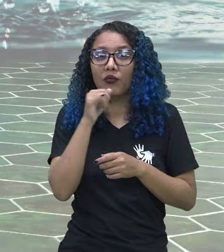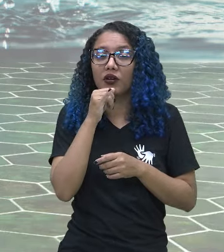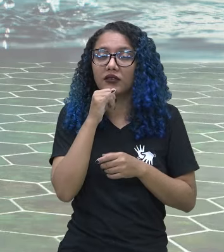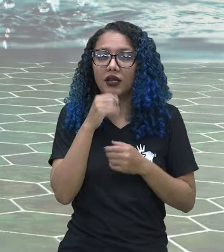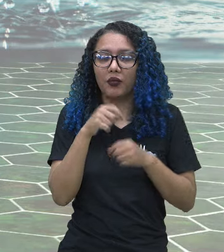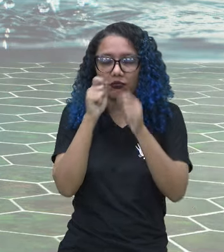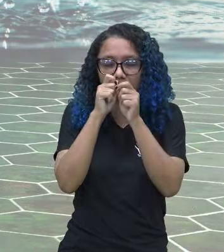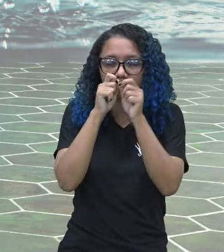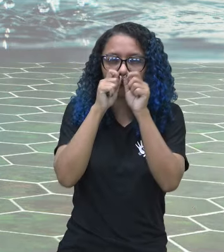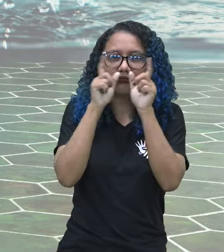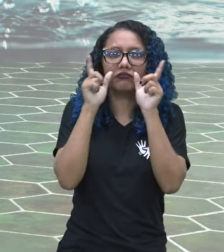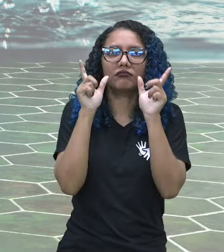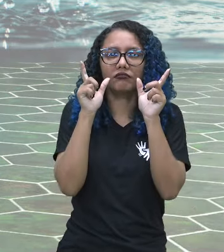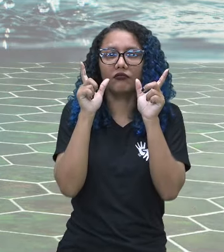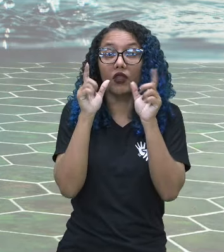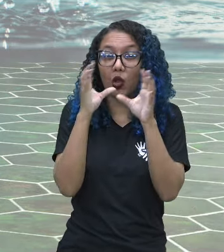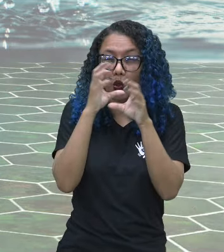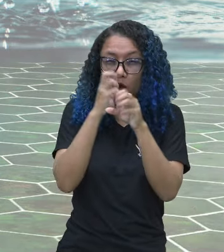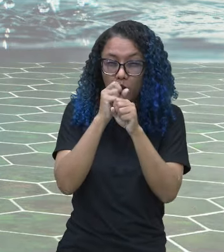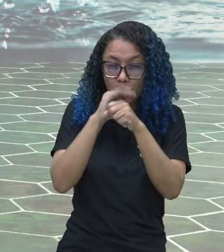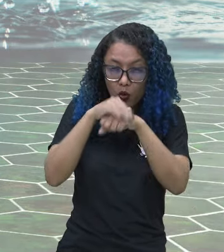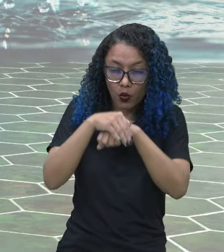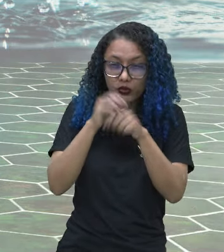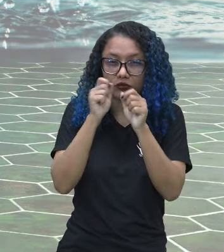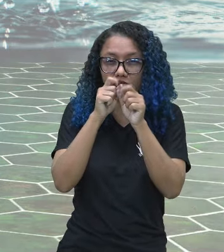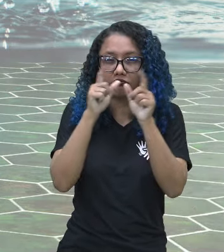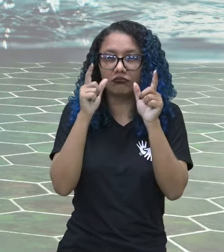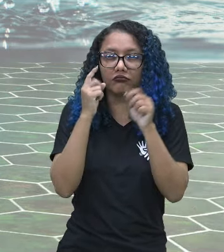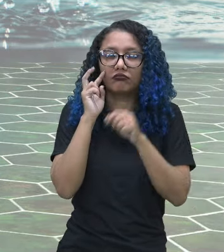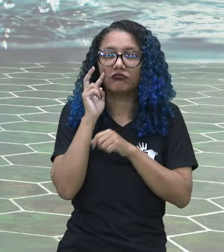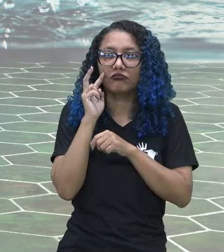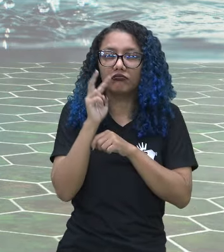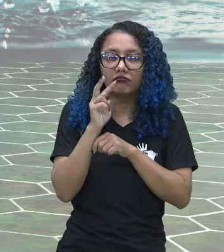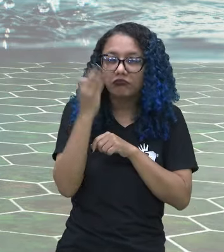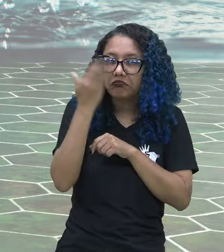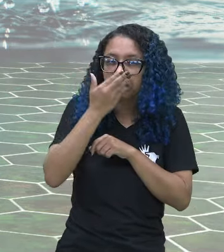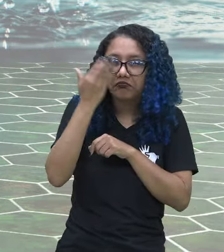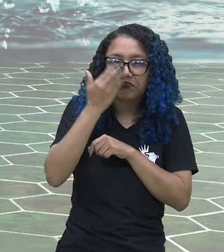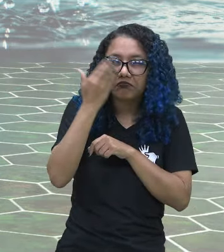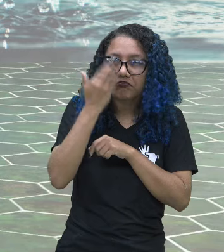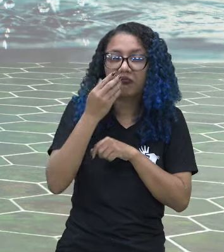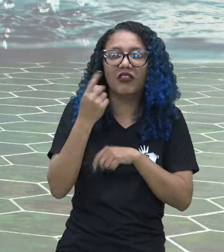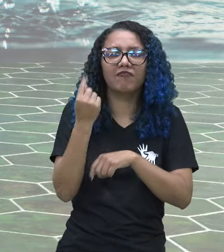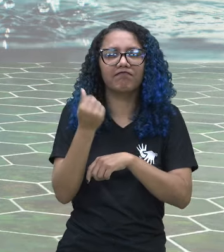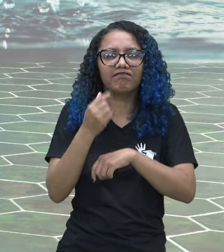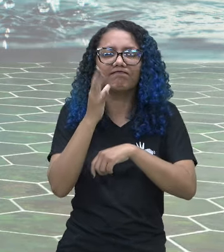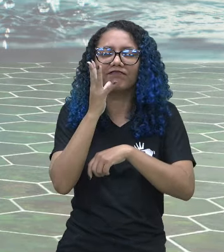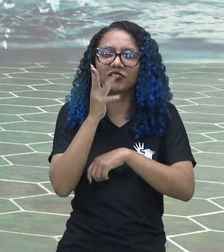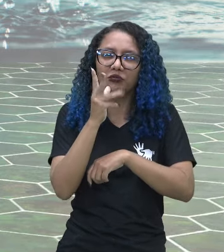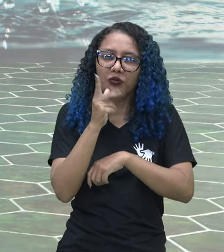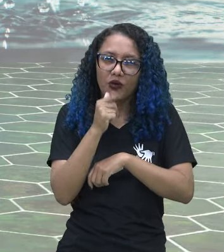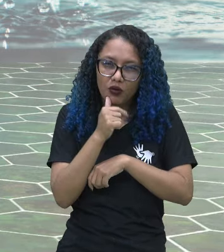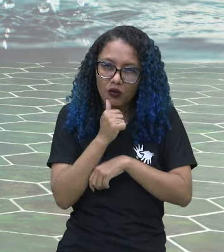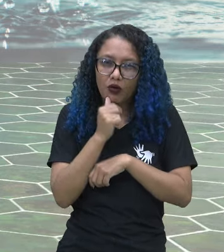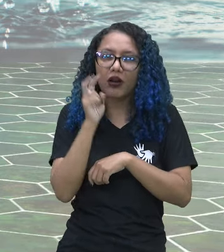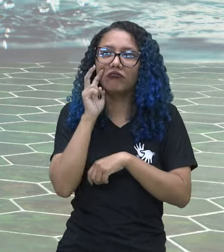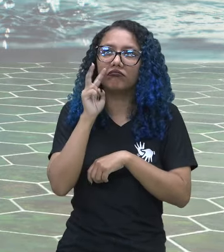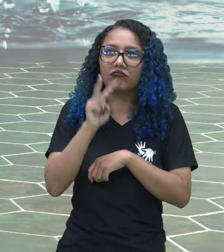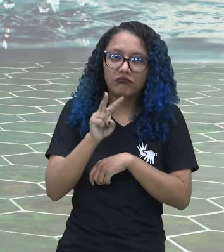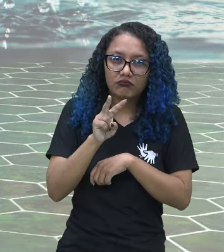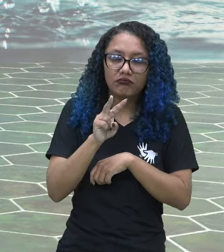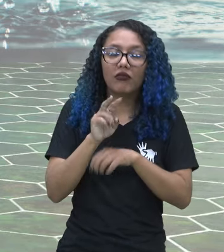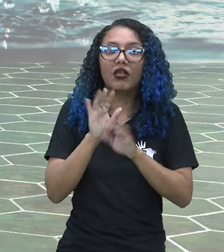noite, né, e você passa muito tempo sem conseguir enxergar, né? Mas o